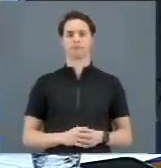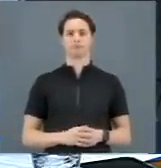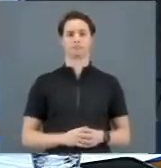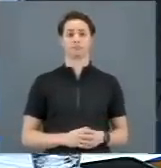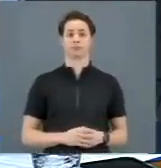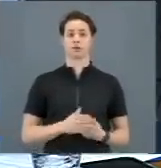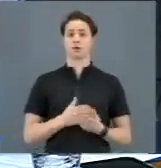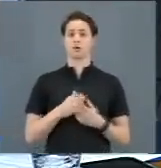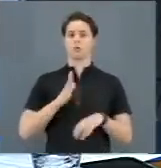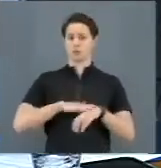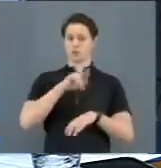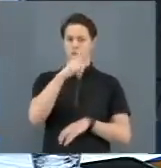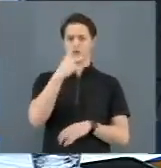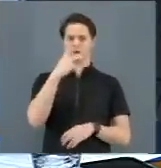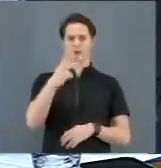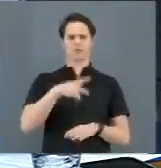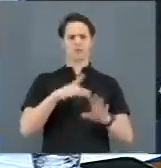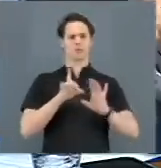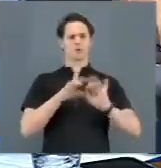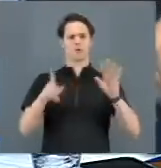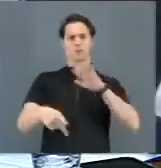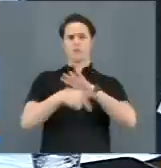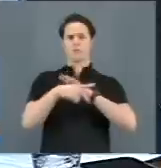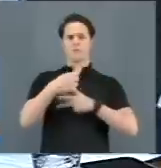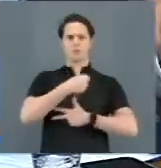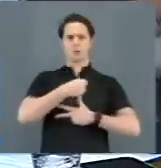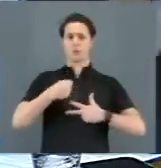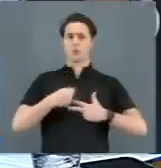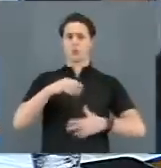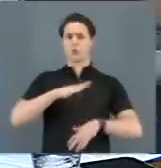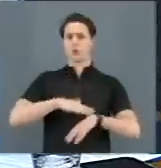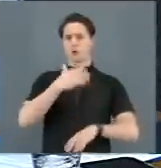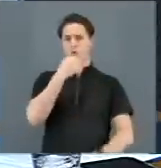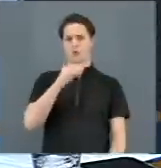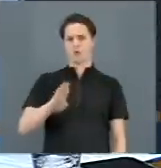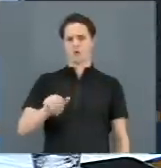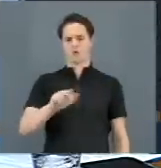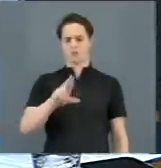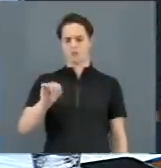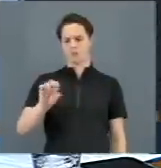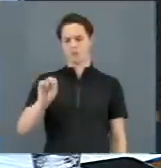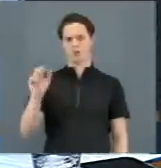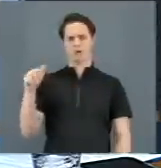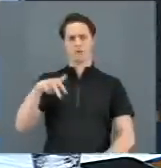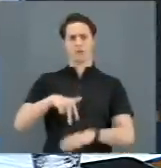E quando o senhor fala de interferência dos poderes, quando o ministro Barroso veio aqui nessa casa do lado, na Câmara,